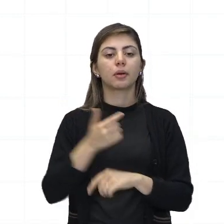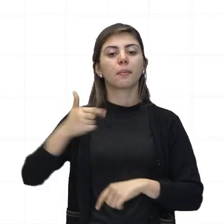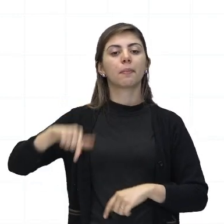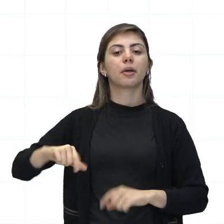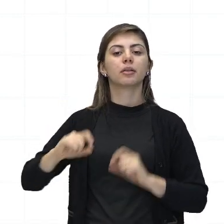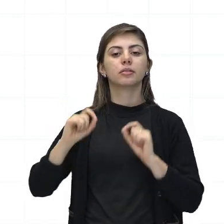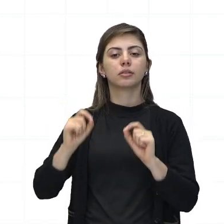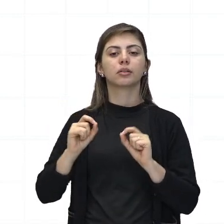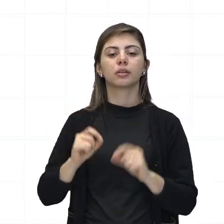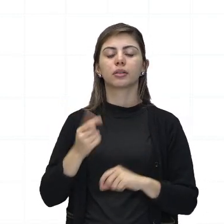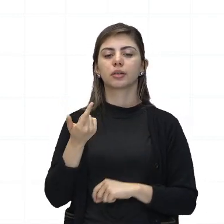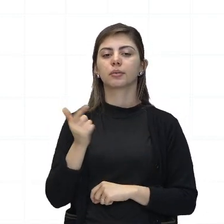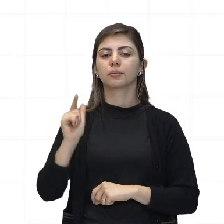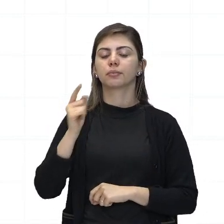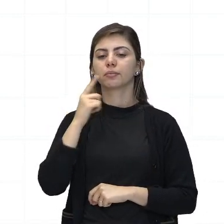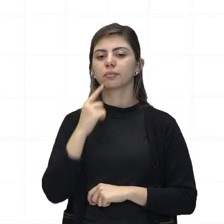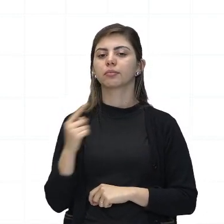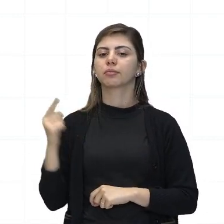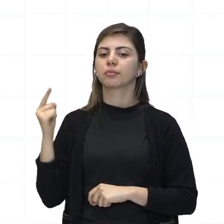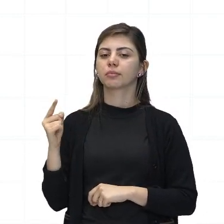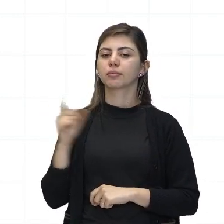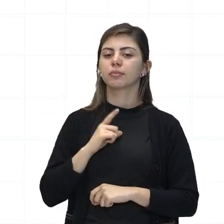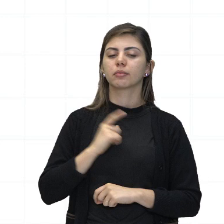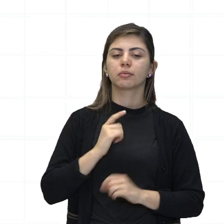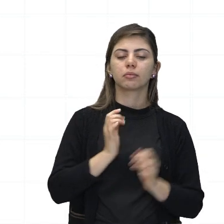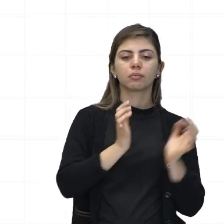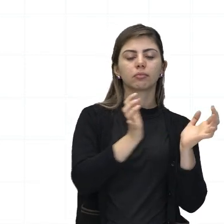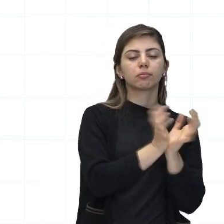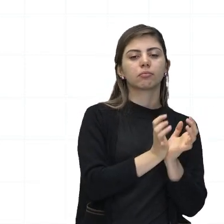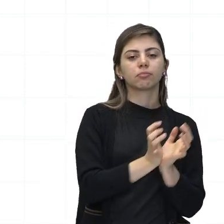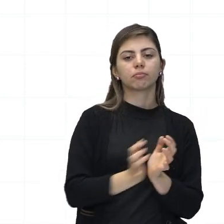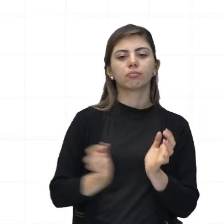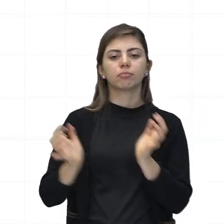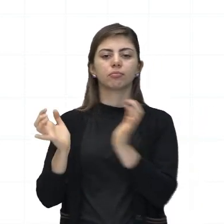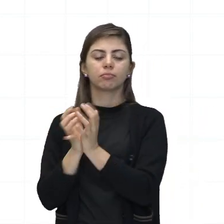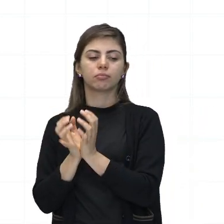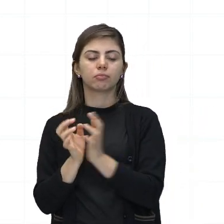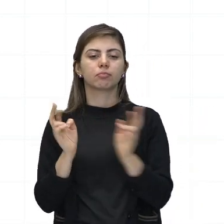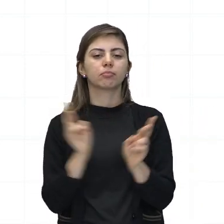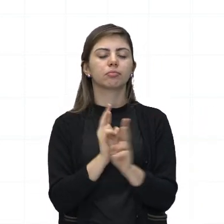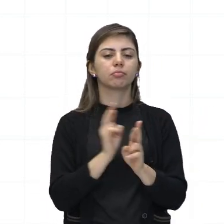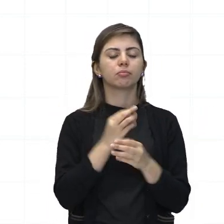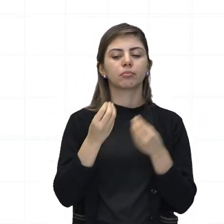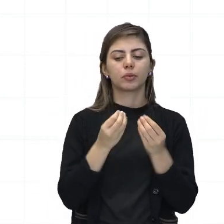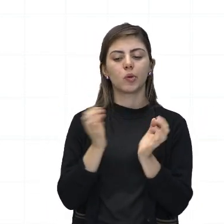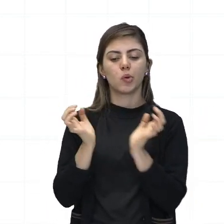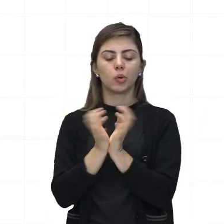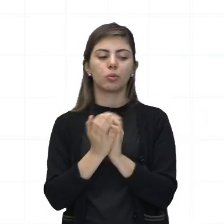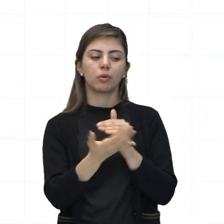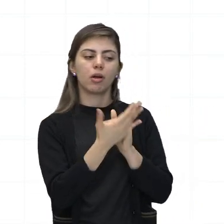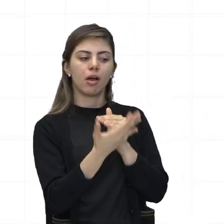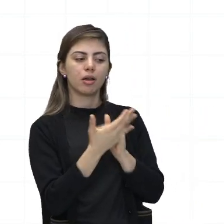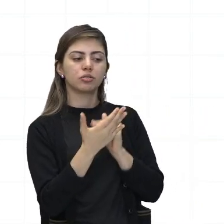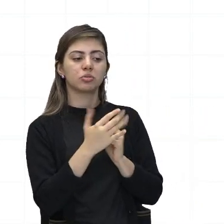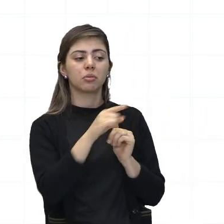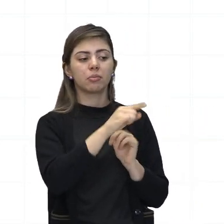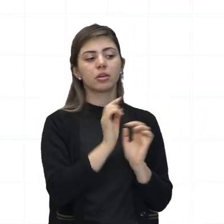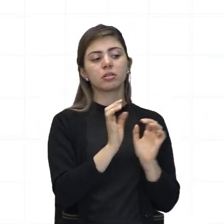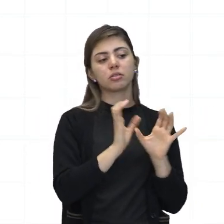comensalismo, né? Que é a associação entre duas espécies em que uma se beneficia enquanto a outra não